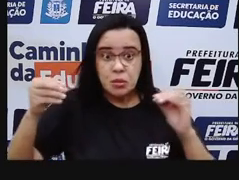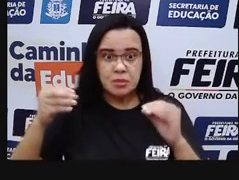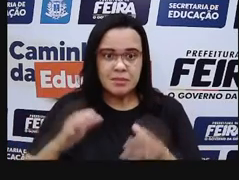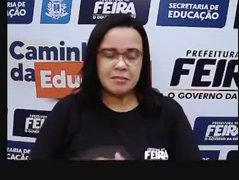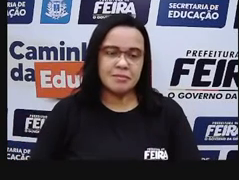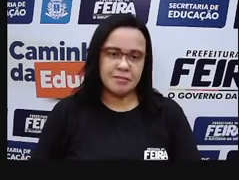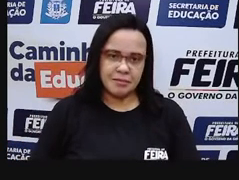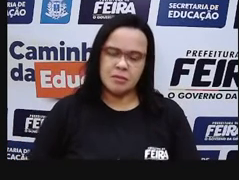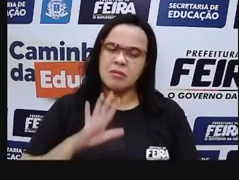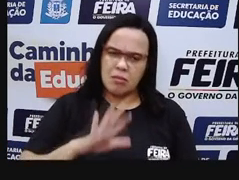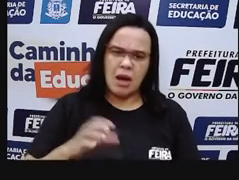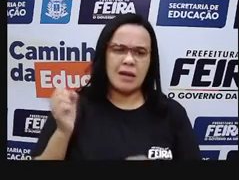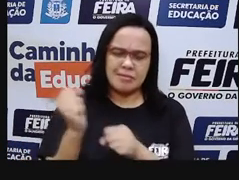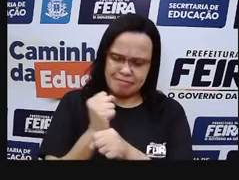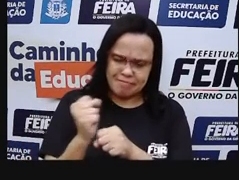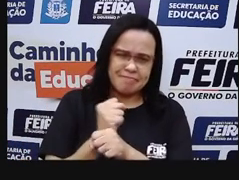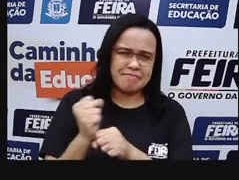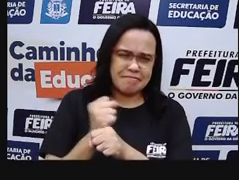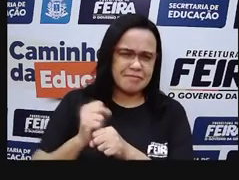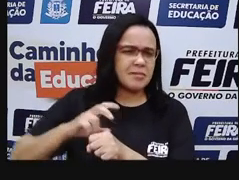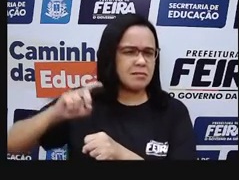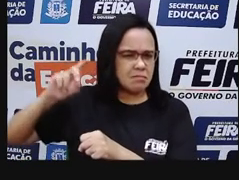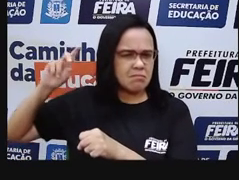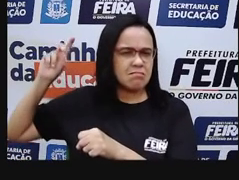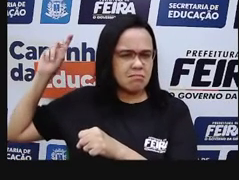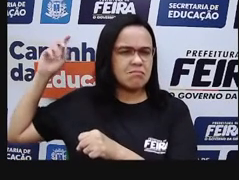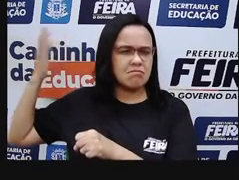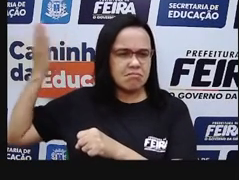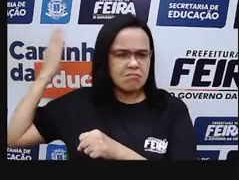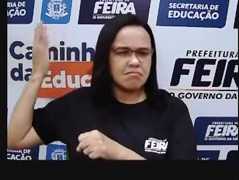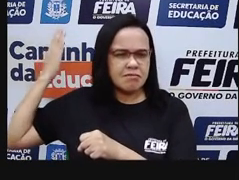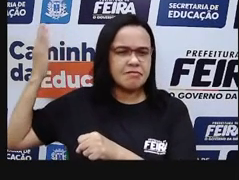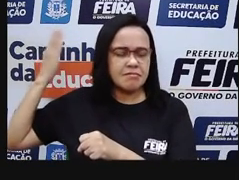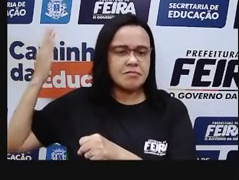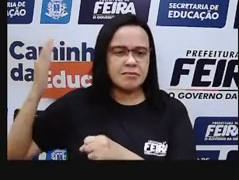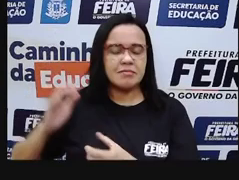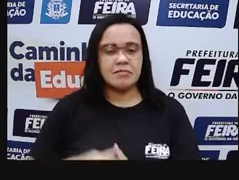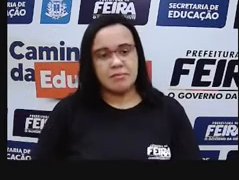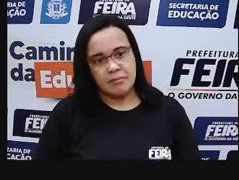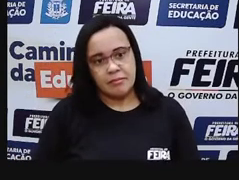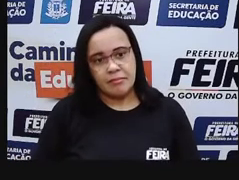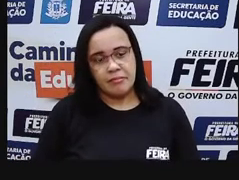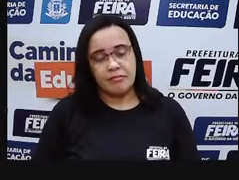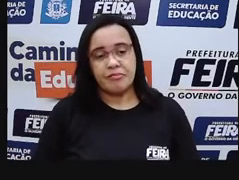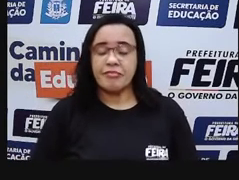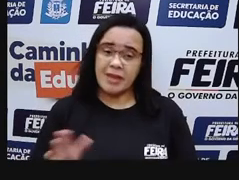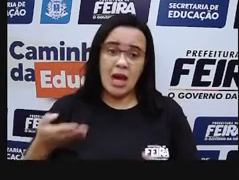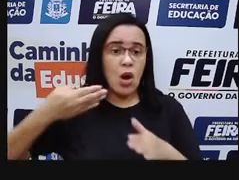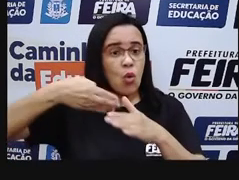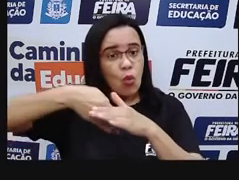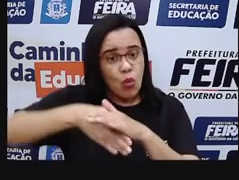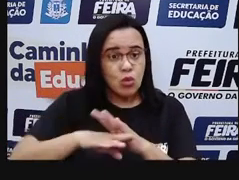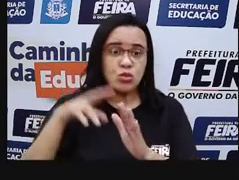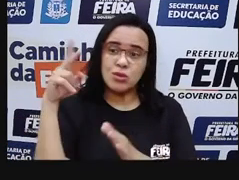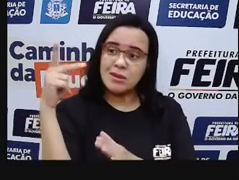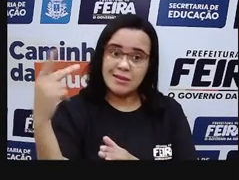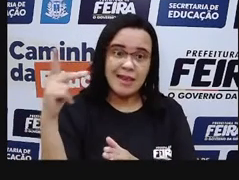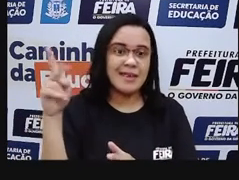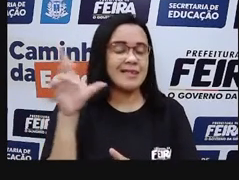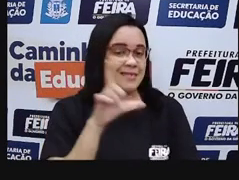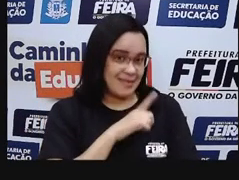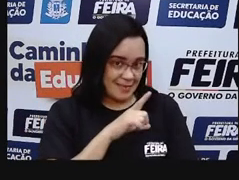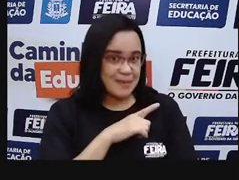muito tempo atrás então se eu te desse senso comum né dessa tradição comum esse cientista